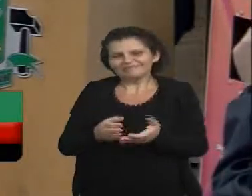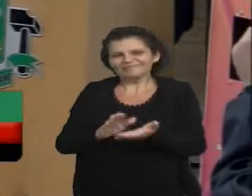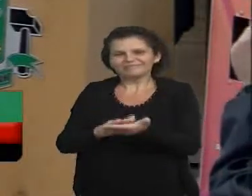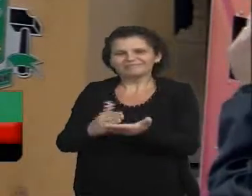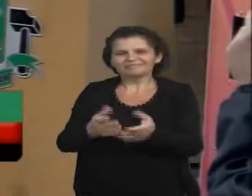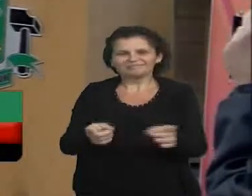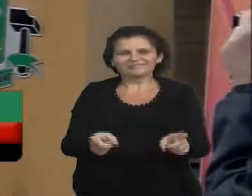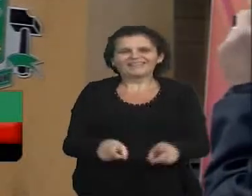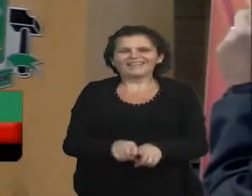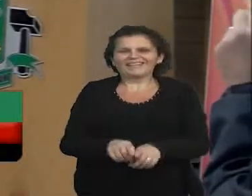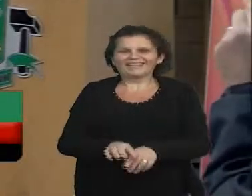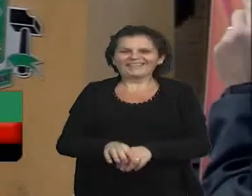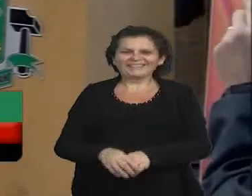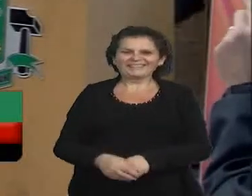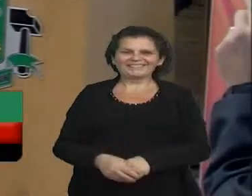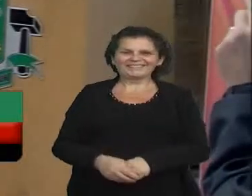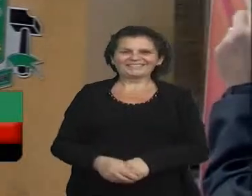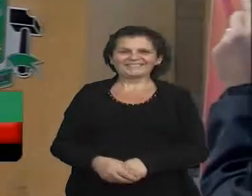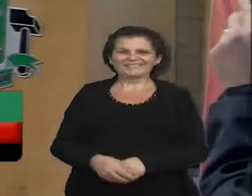obrigado.